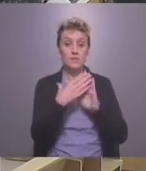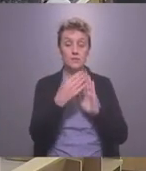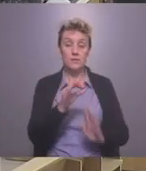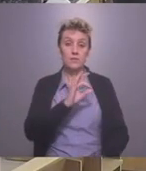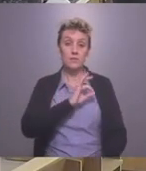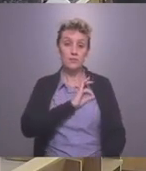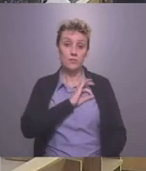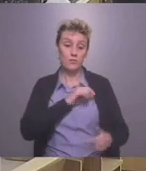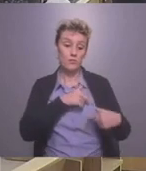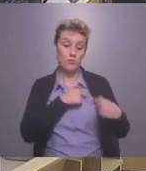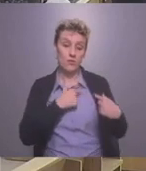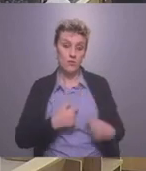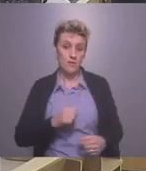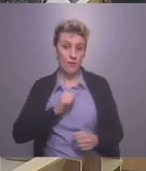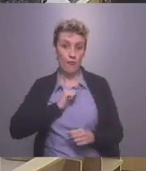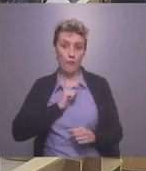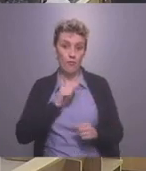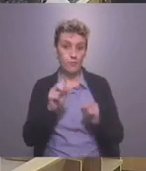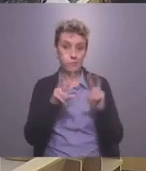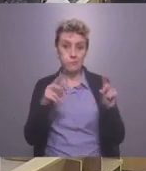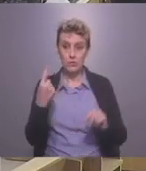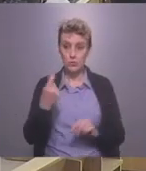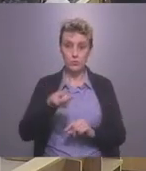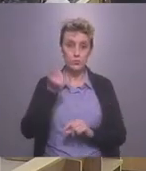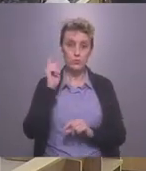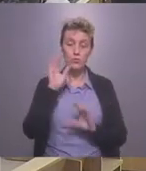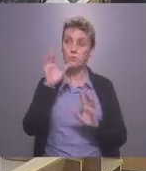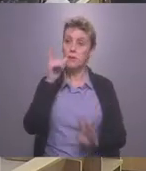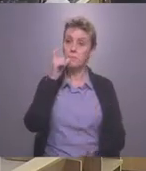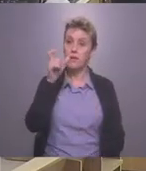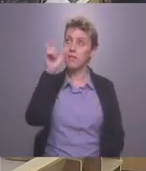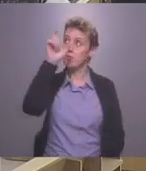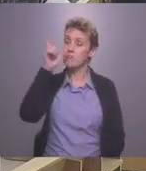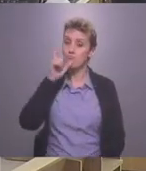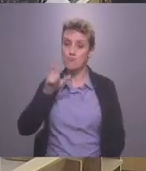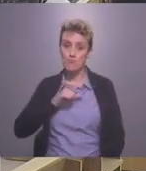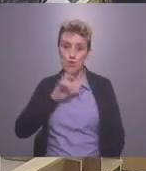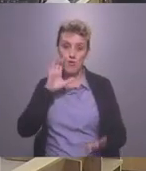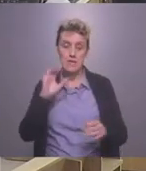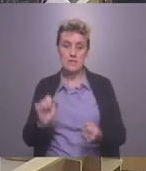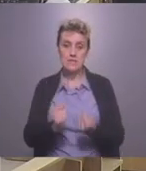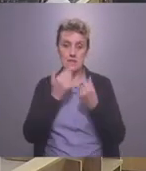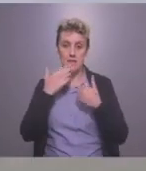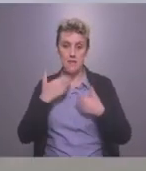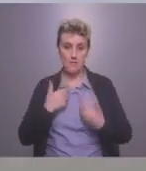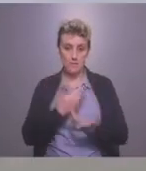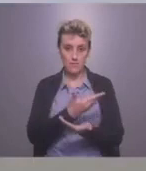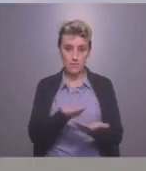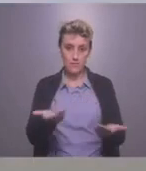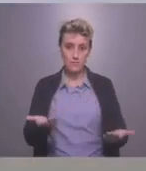eu não sou digno que entreis em meu reino, mas dize uma palavra e serei salvo.